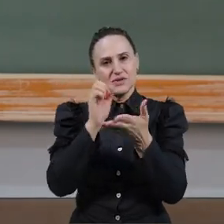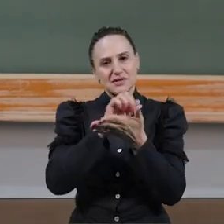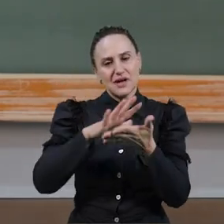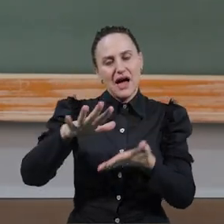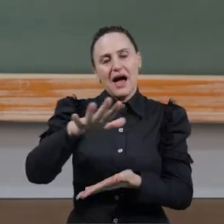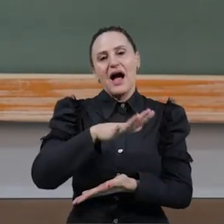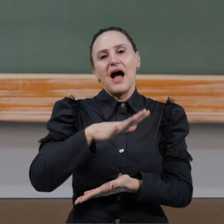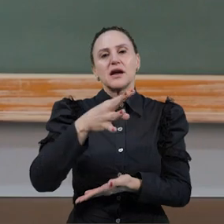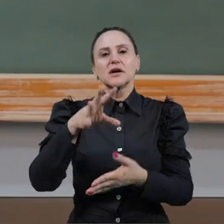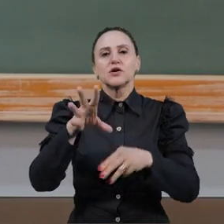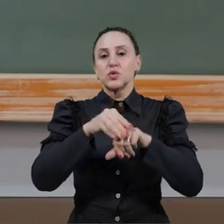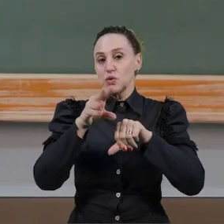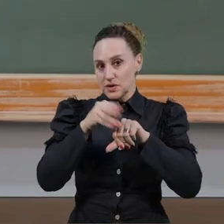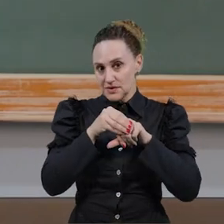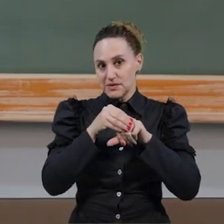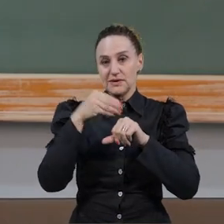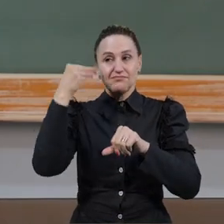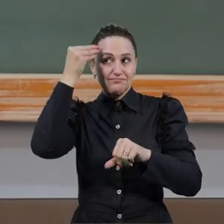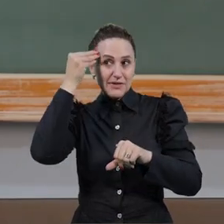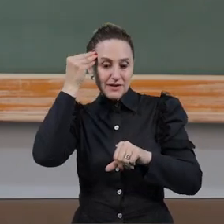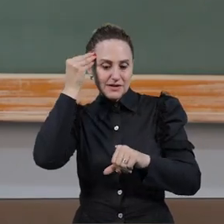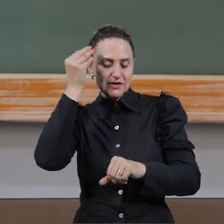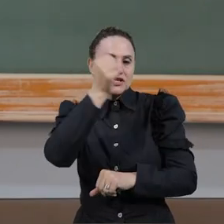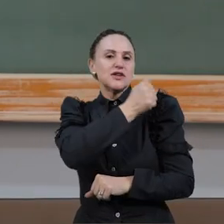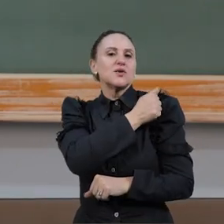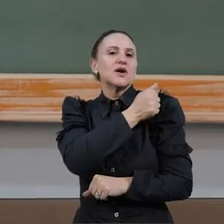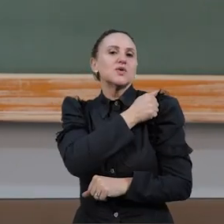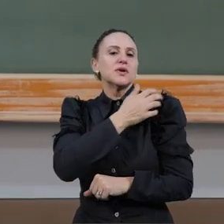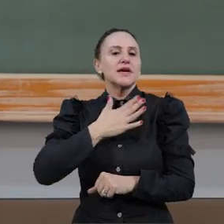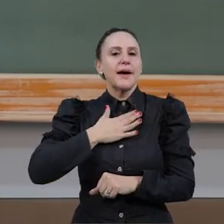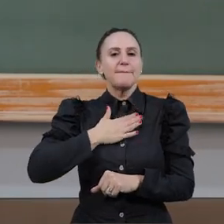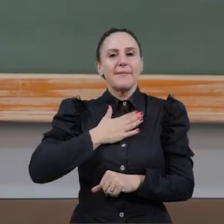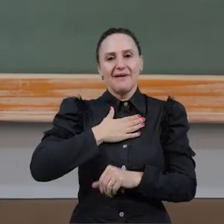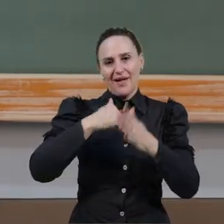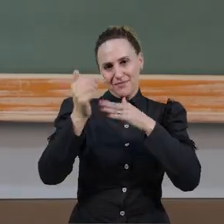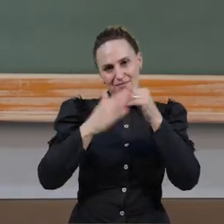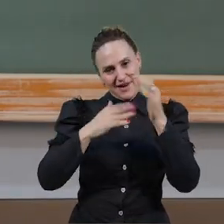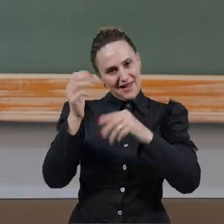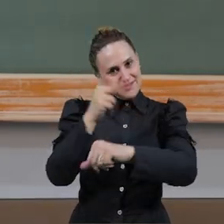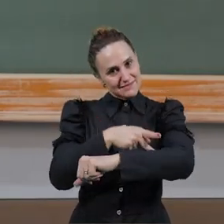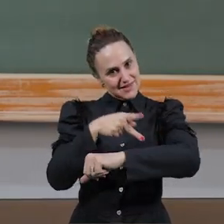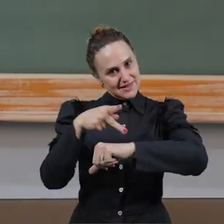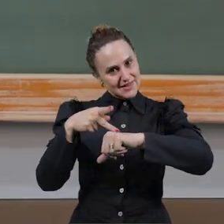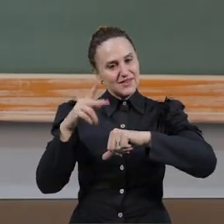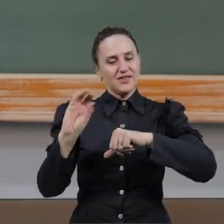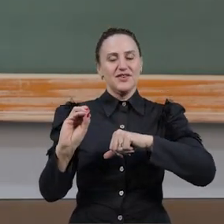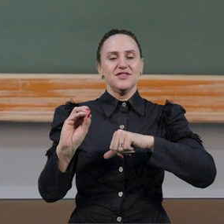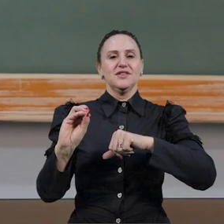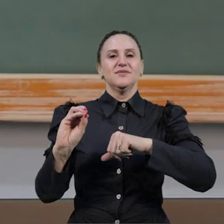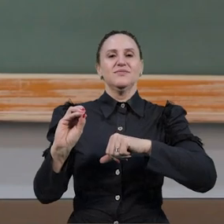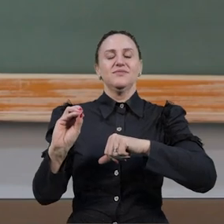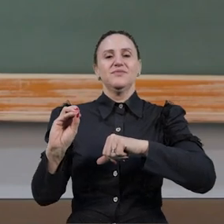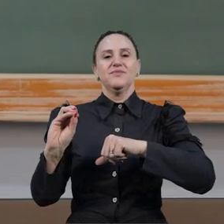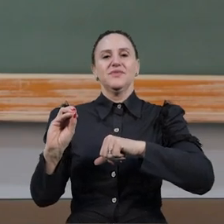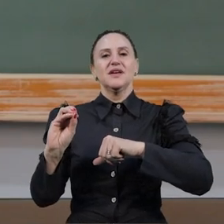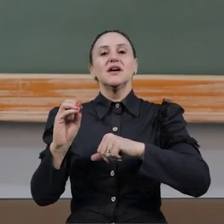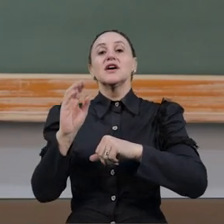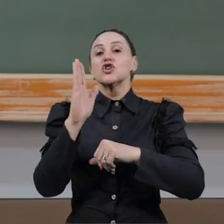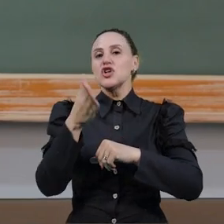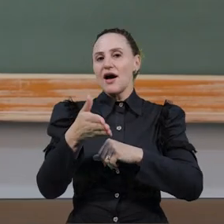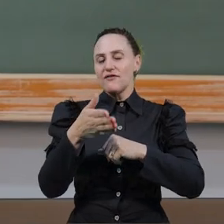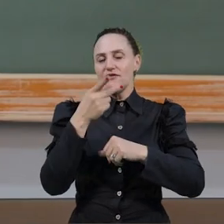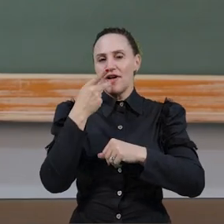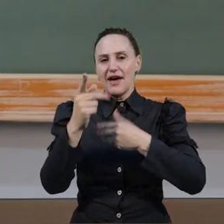entre a experiência do meu aluno e a minha prática pedagógica. Como já dizia a professora Neuci Pabis,